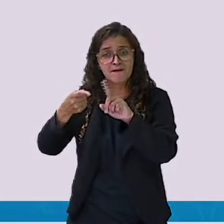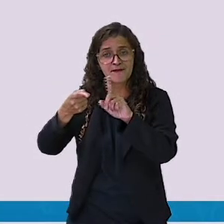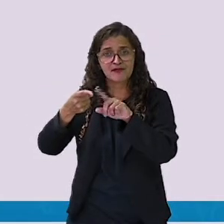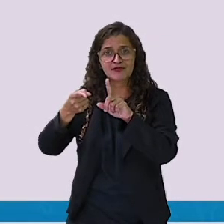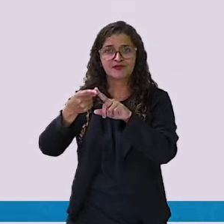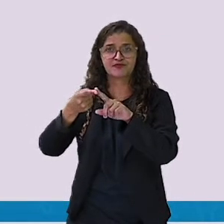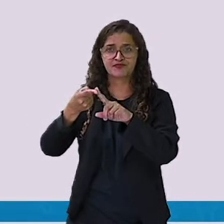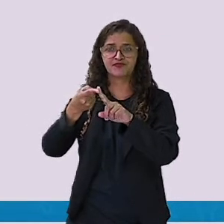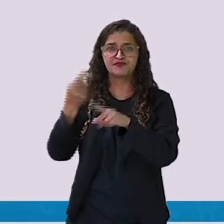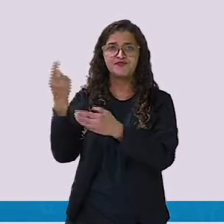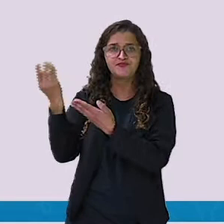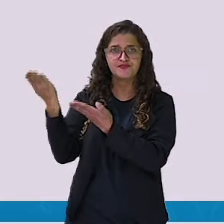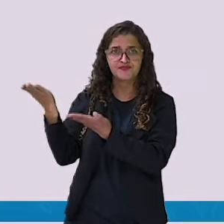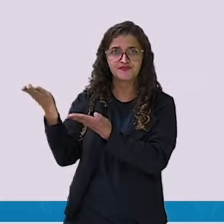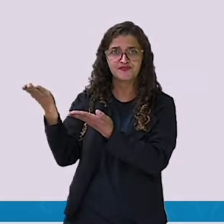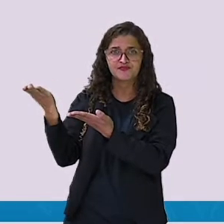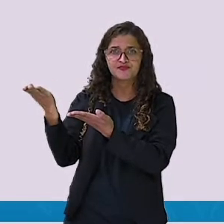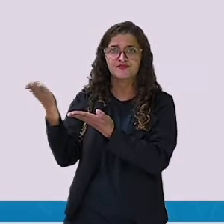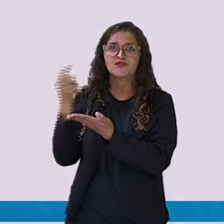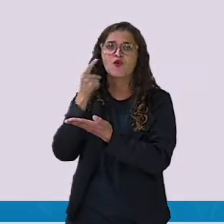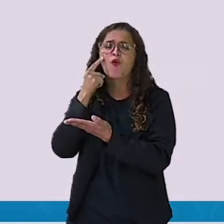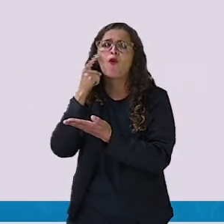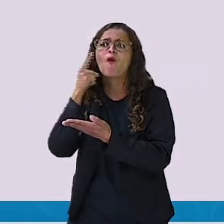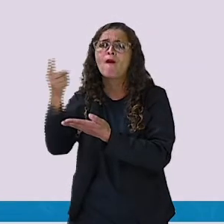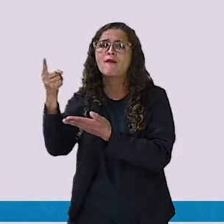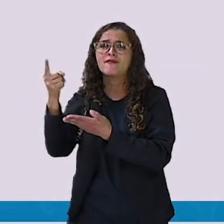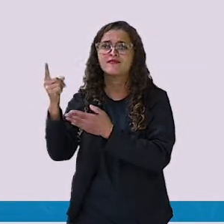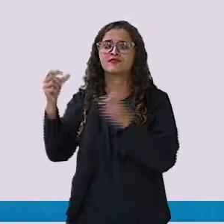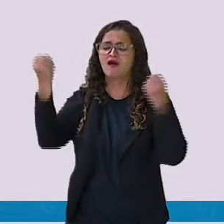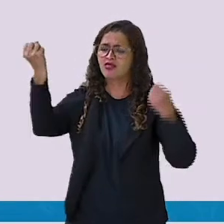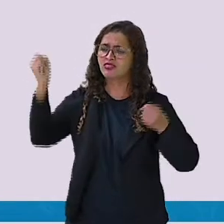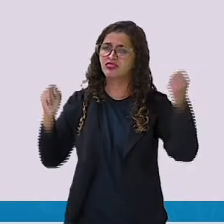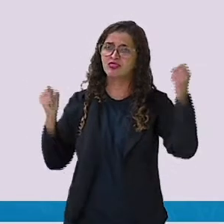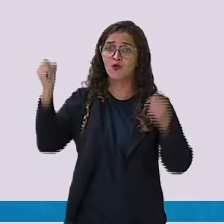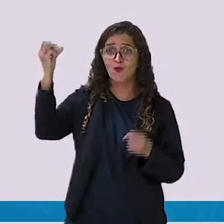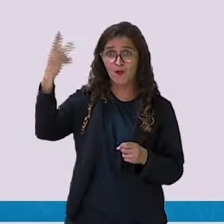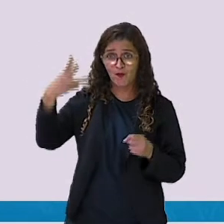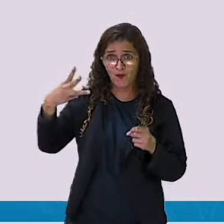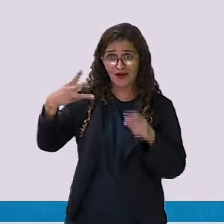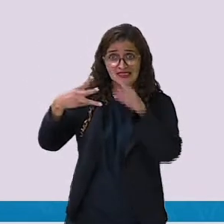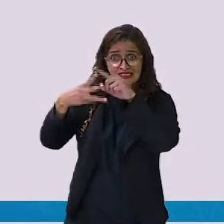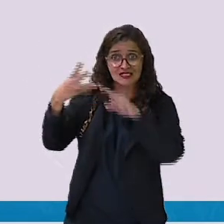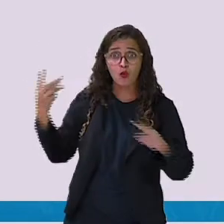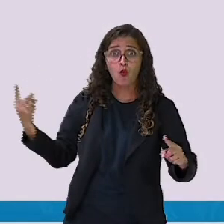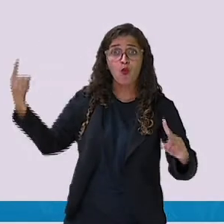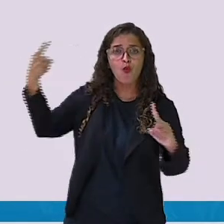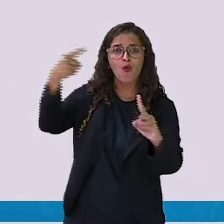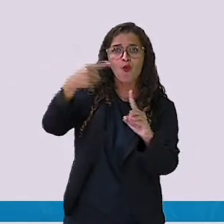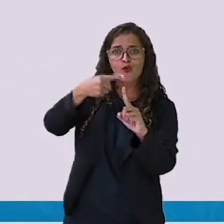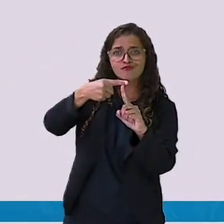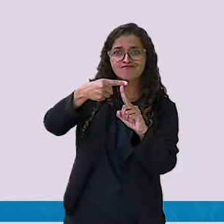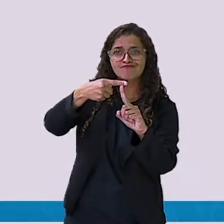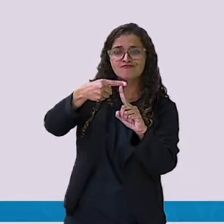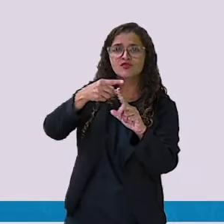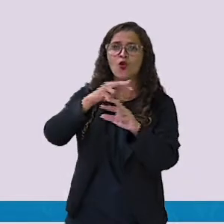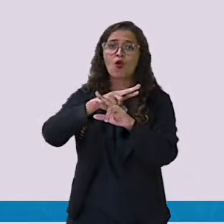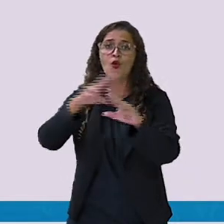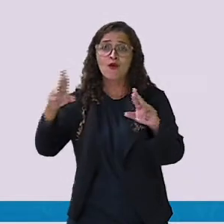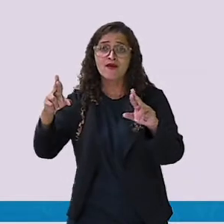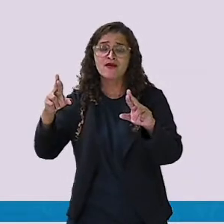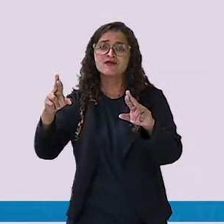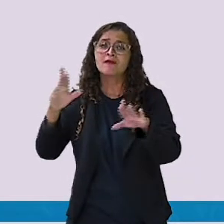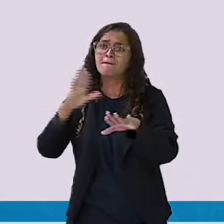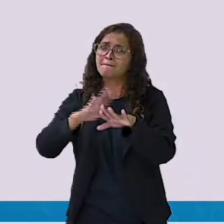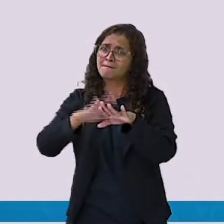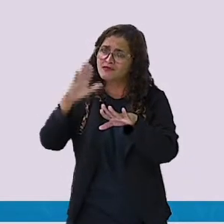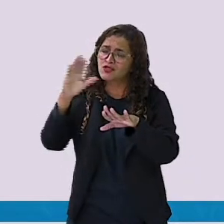indústrias. Veja a seguir. Então, nós vamos ver aqui agora 3 tipos de indústrias, tá? Que são